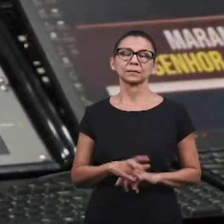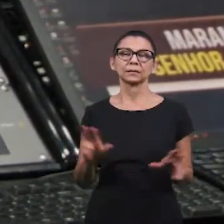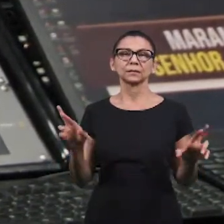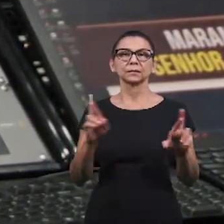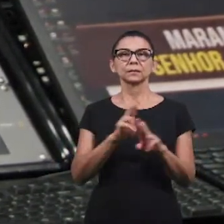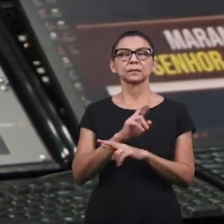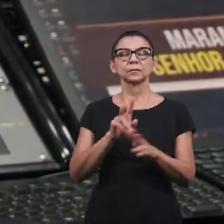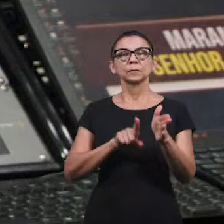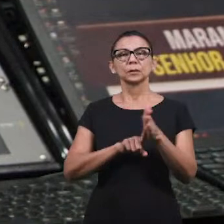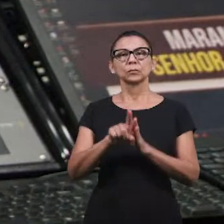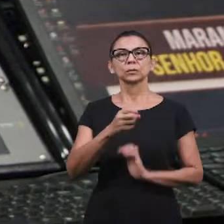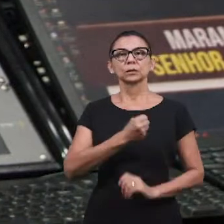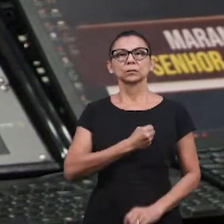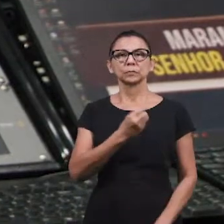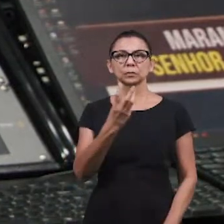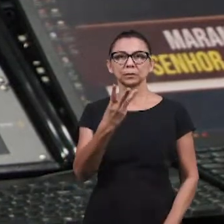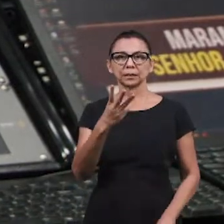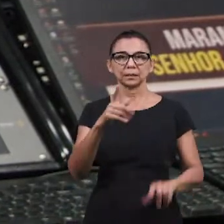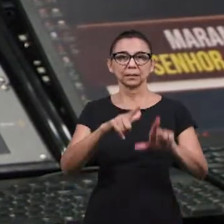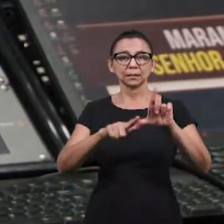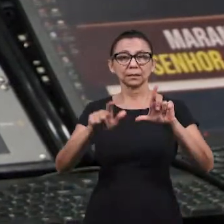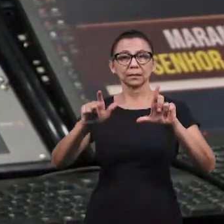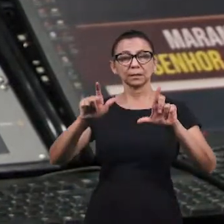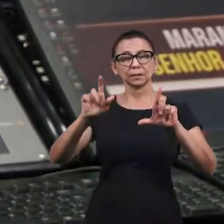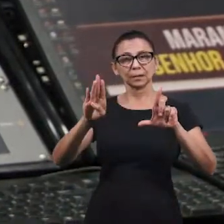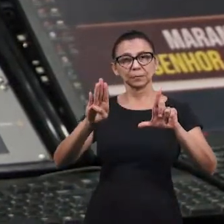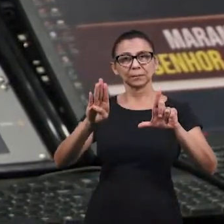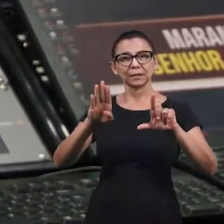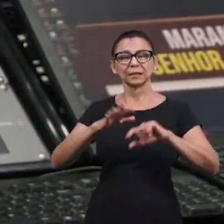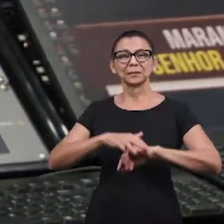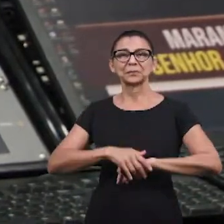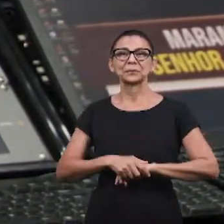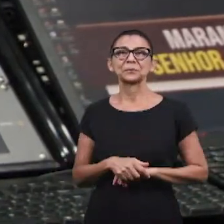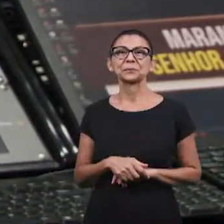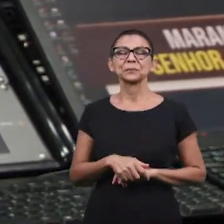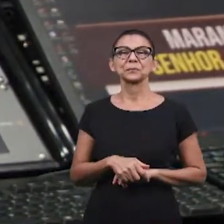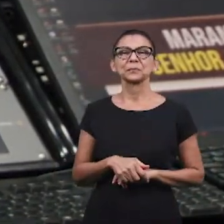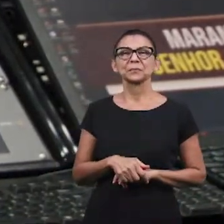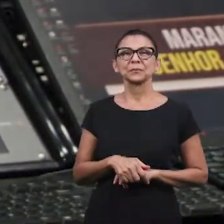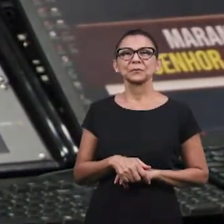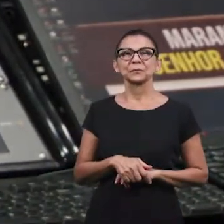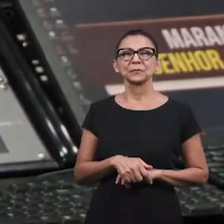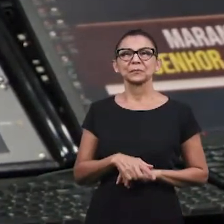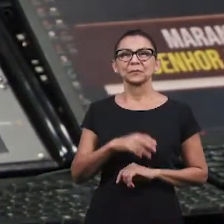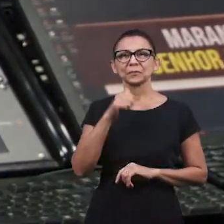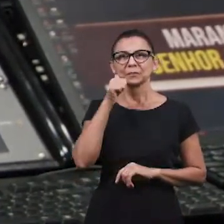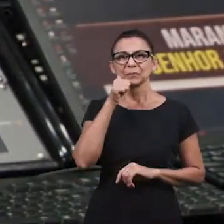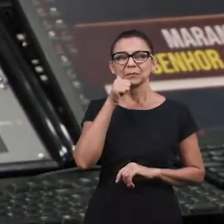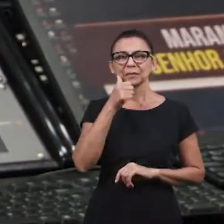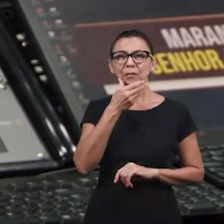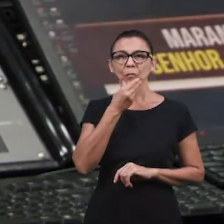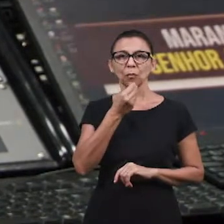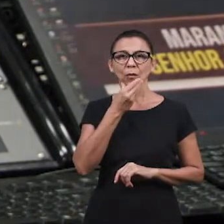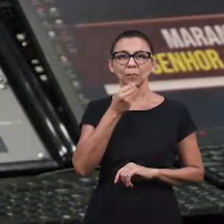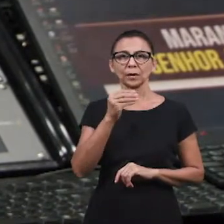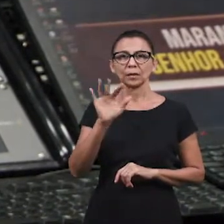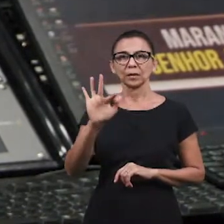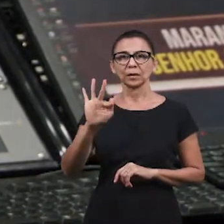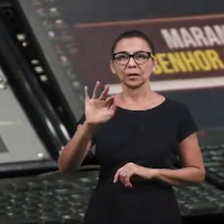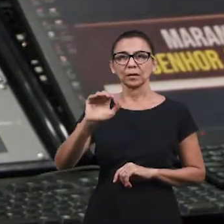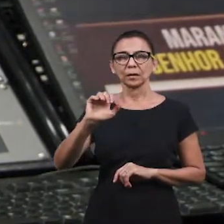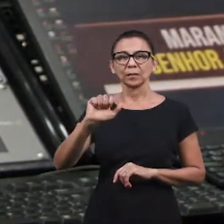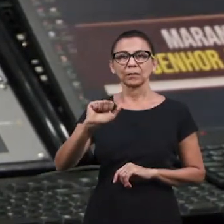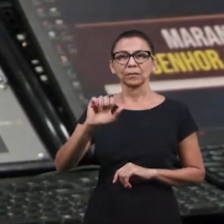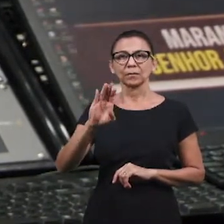à nossa pergunta 3, letra B. E essa frase foi escrita pelo nosso irmão Fabrício Costa, ele é